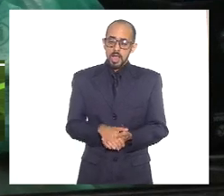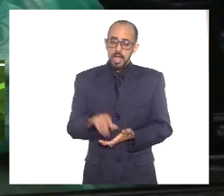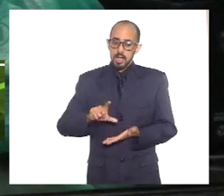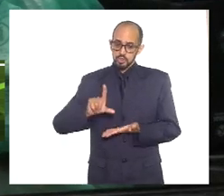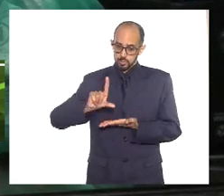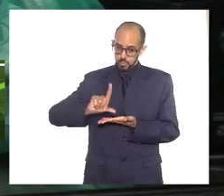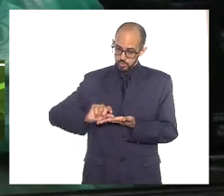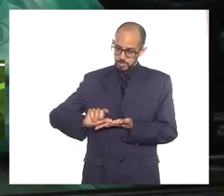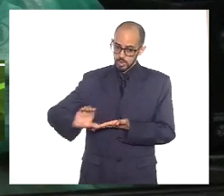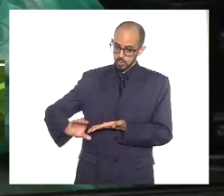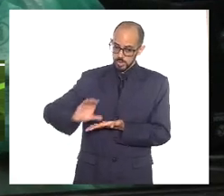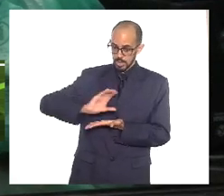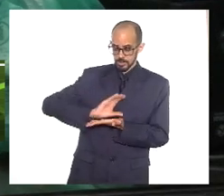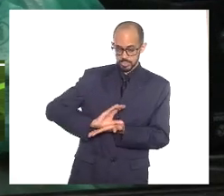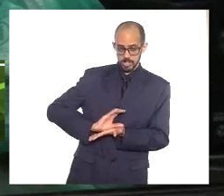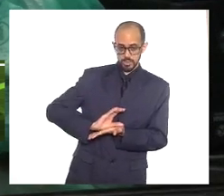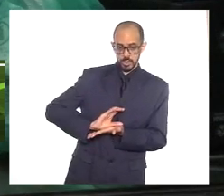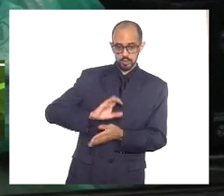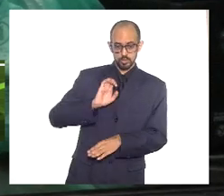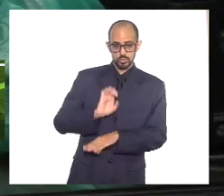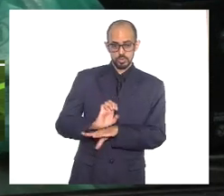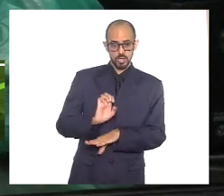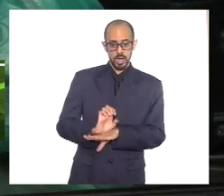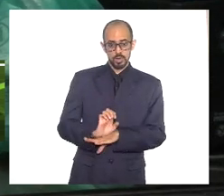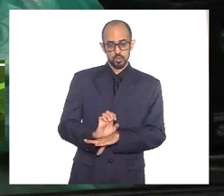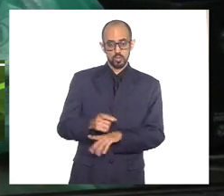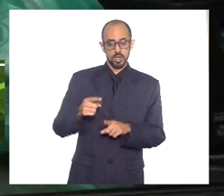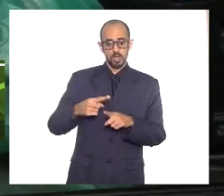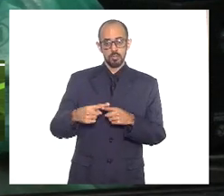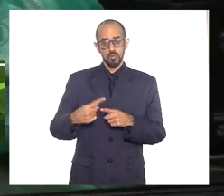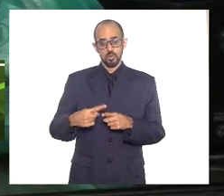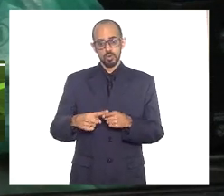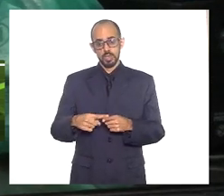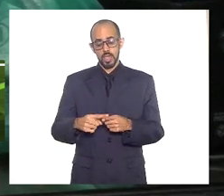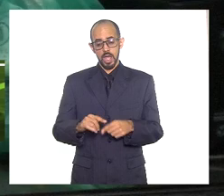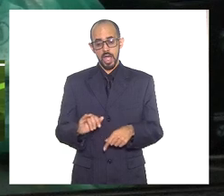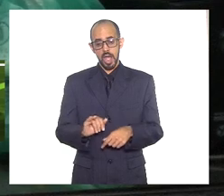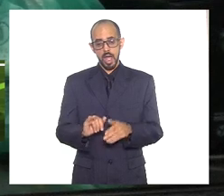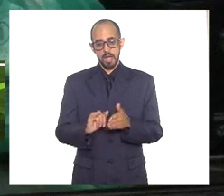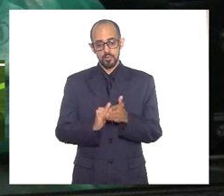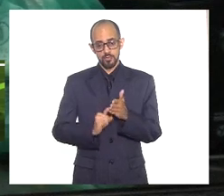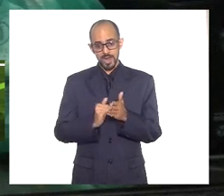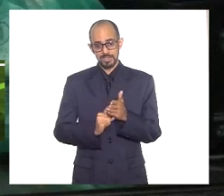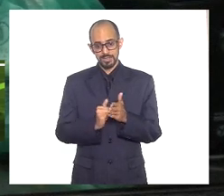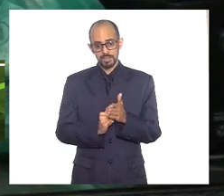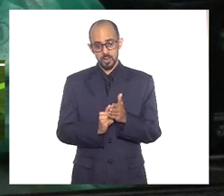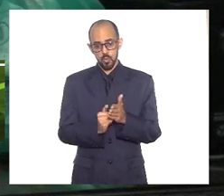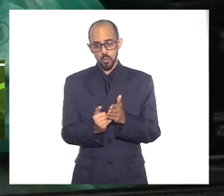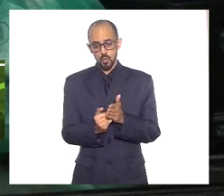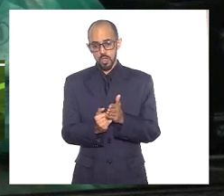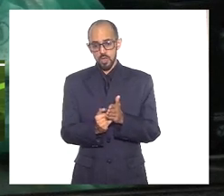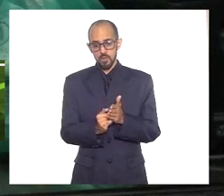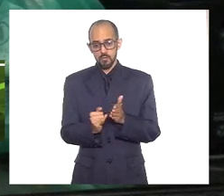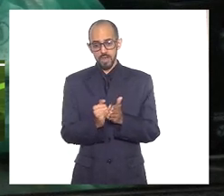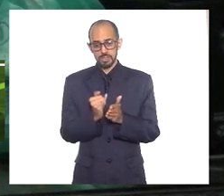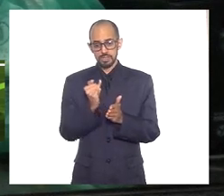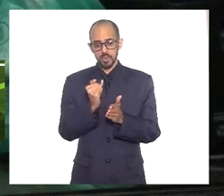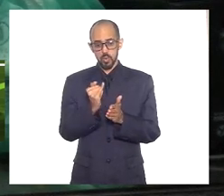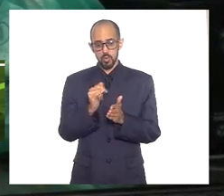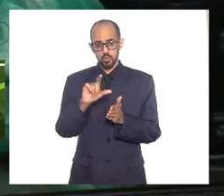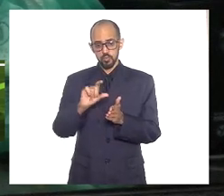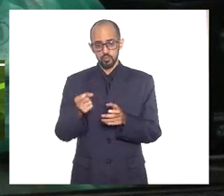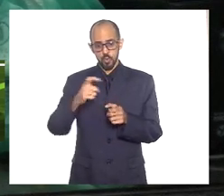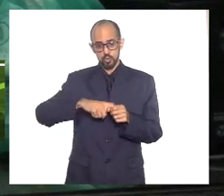da receita é que a inflação retornou e a recomposição